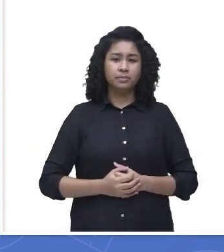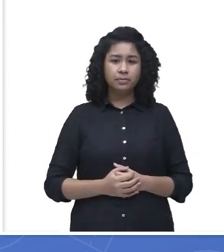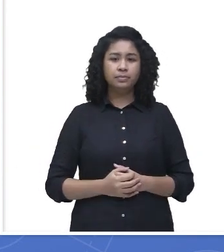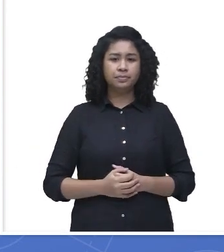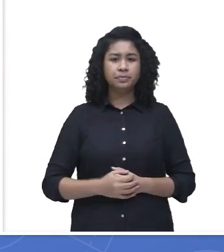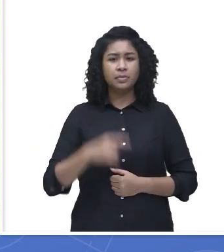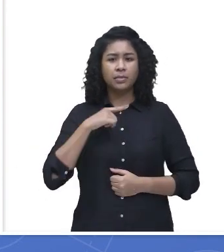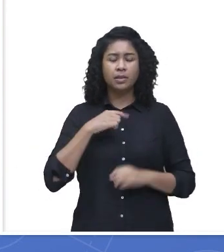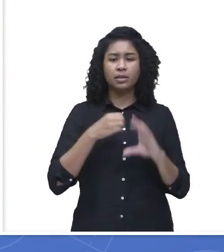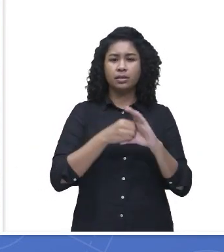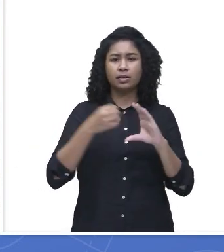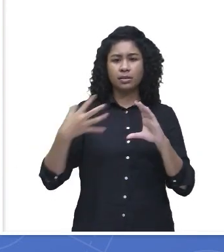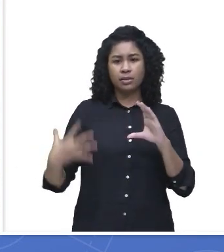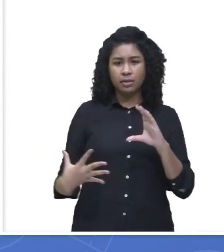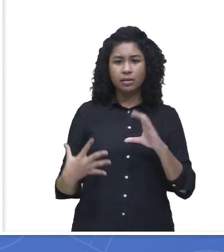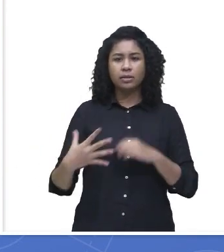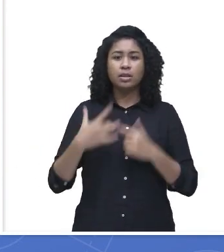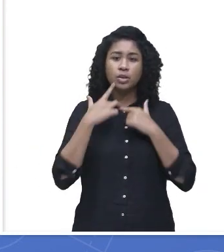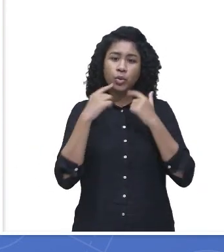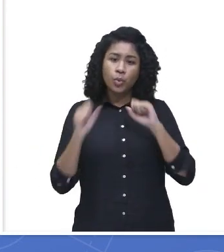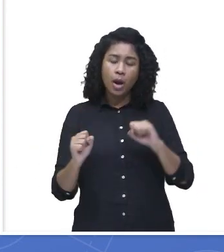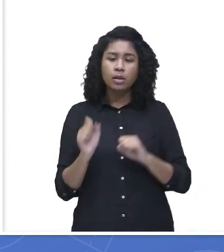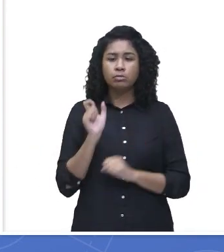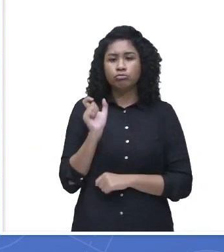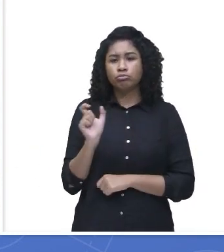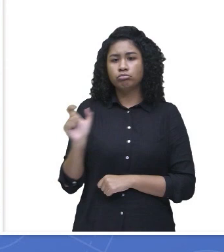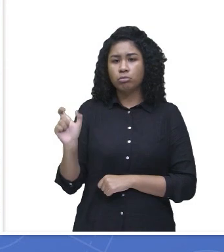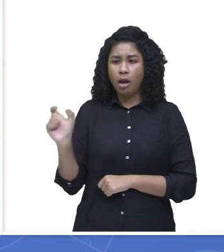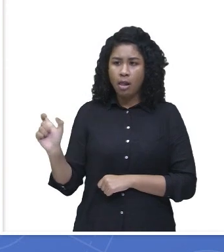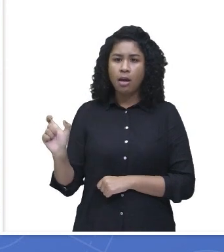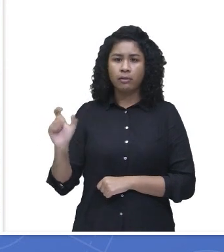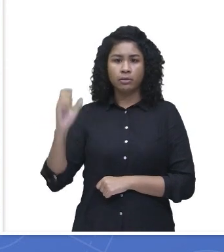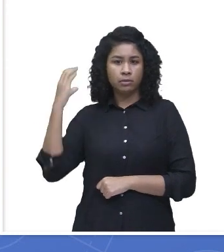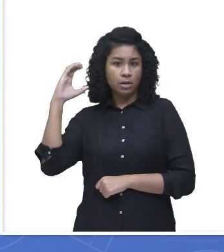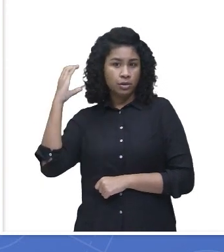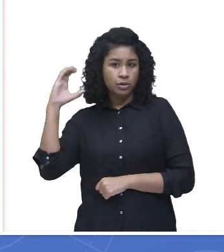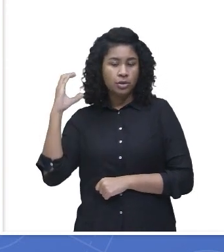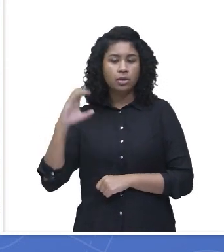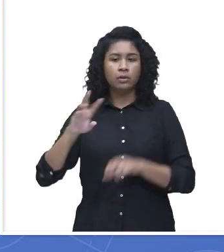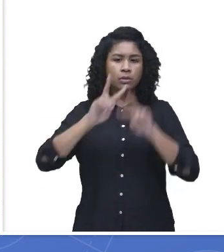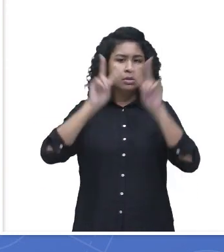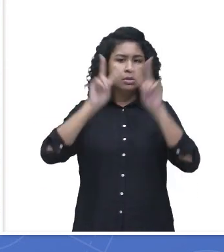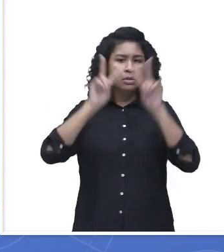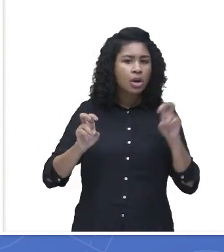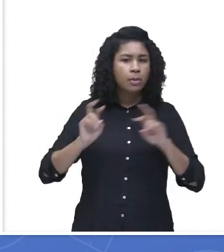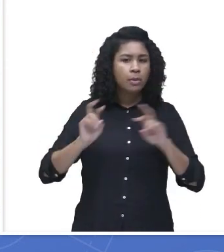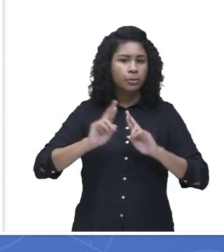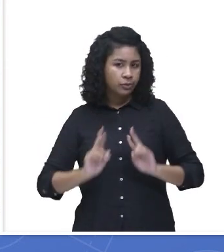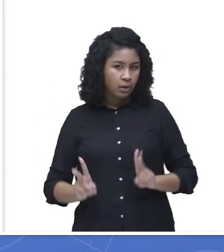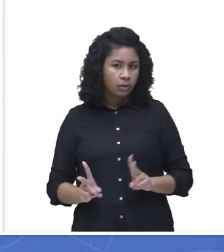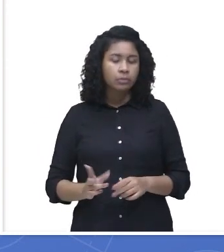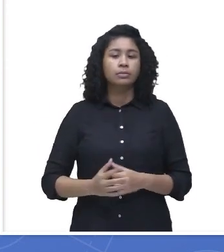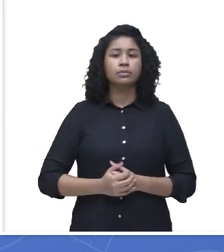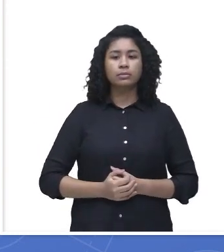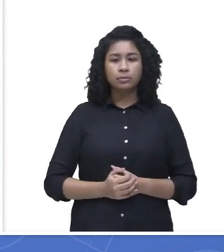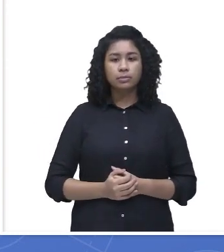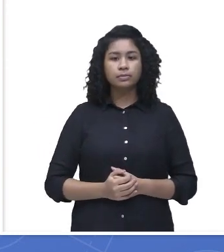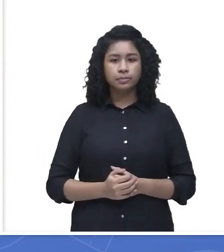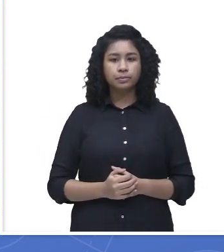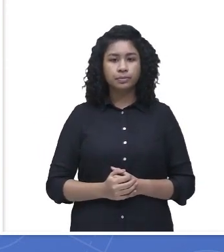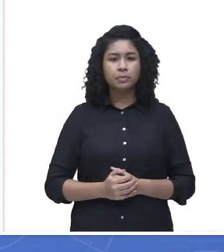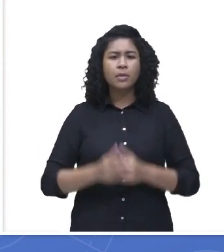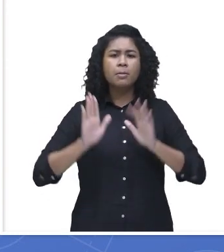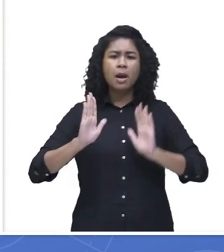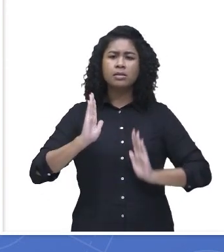da linguagem, com termos científicos, dessa temática, certo? Mas por que a obra é enquadrada ali no período